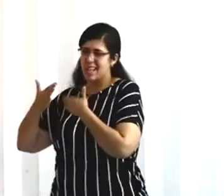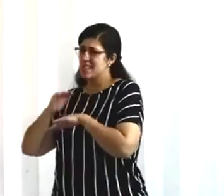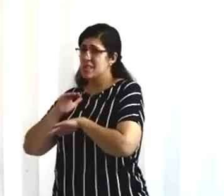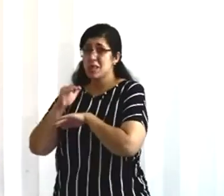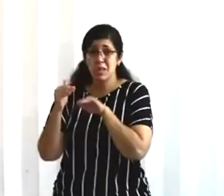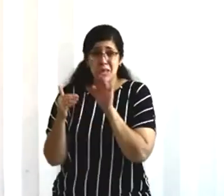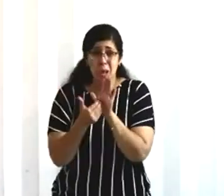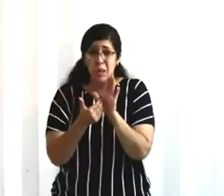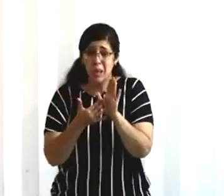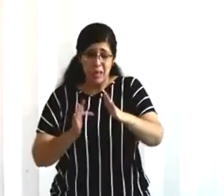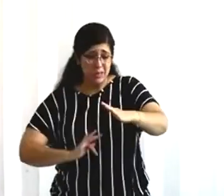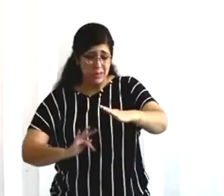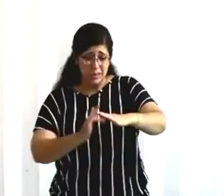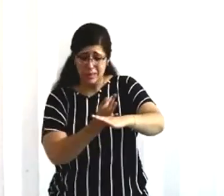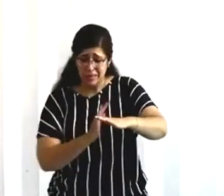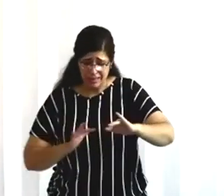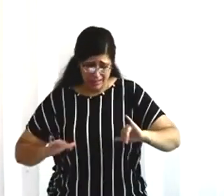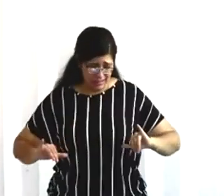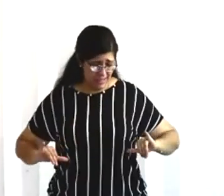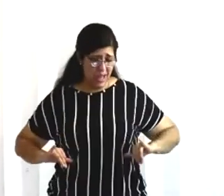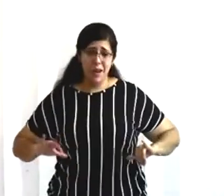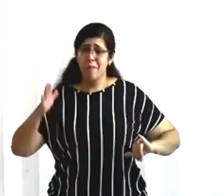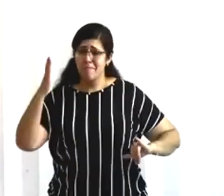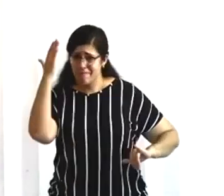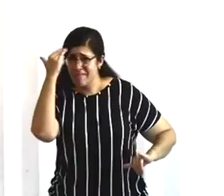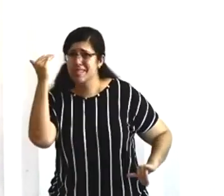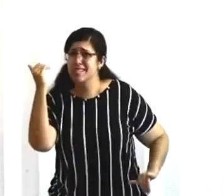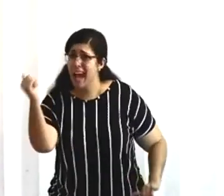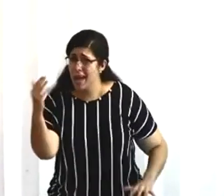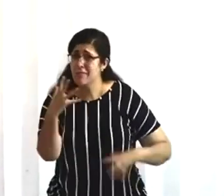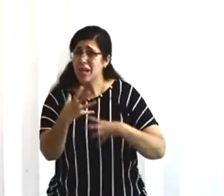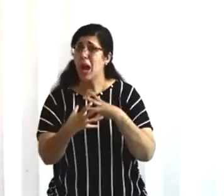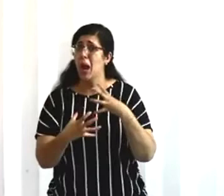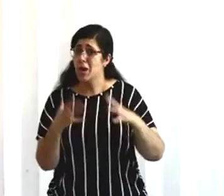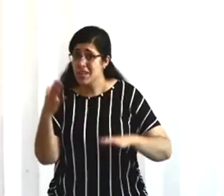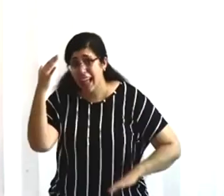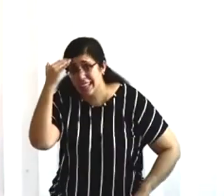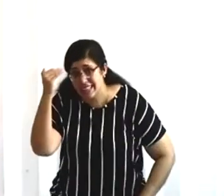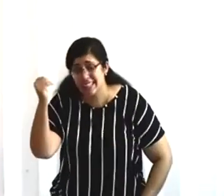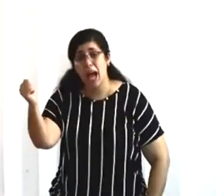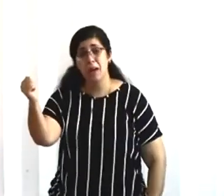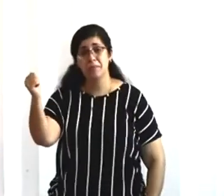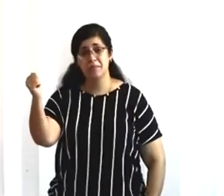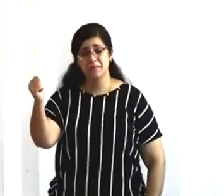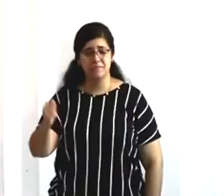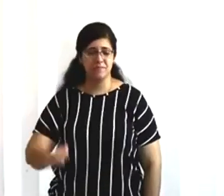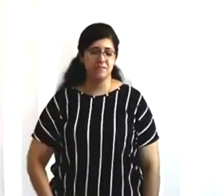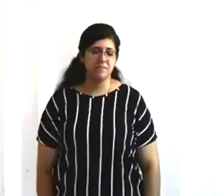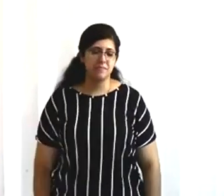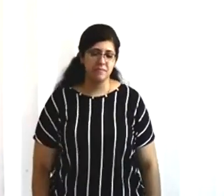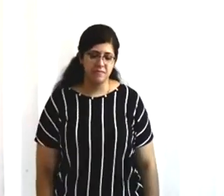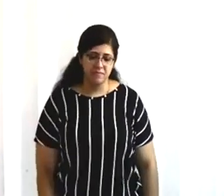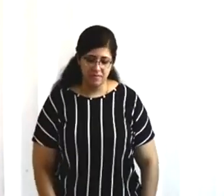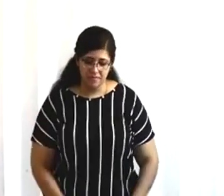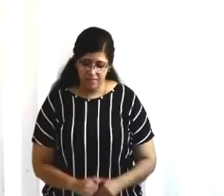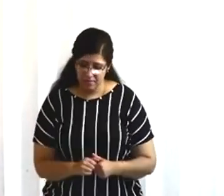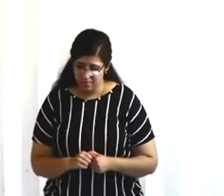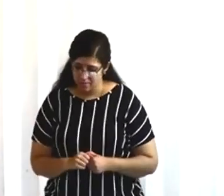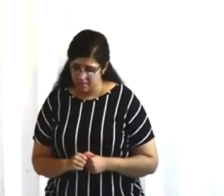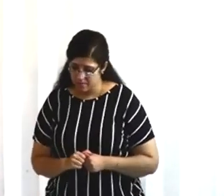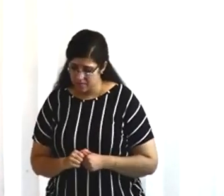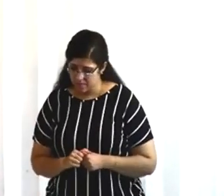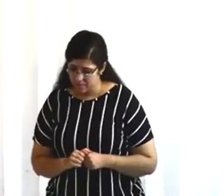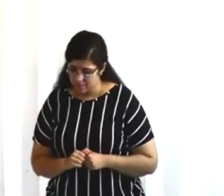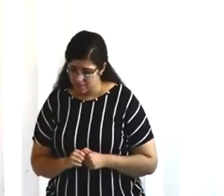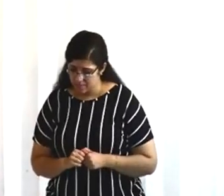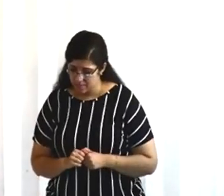isso que lá em 1 Pedro capítulo 2, versículo 21, Pedro vai dizer: porquanto para isso mesmo fostes chamados, pois que também